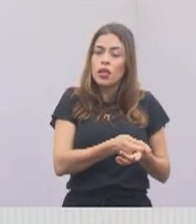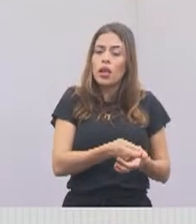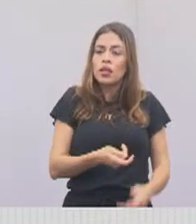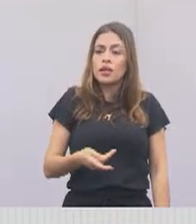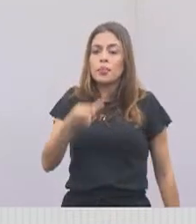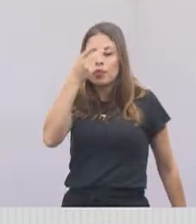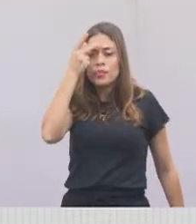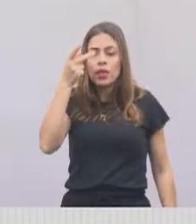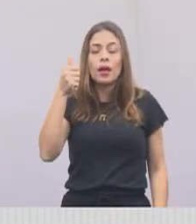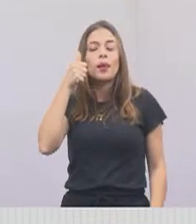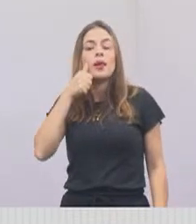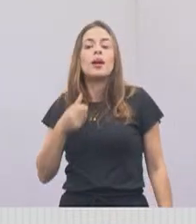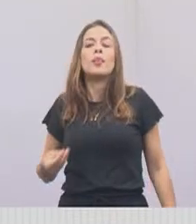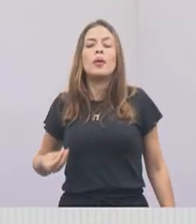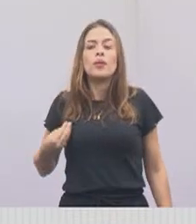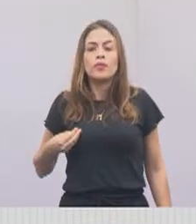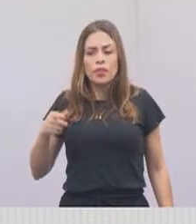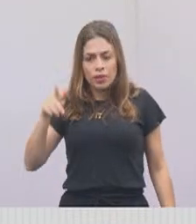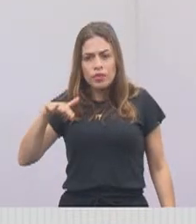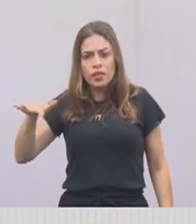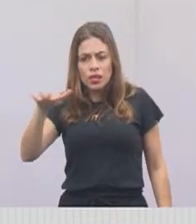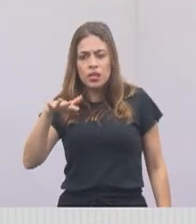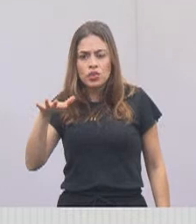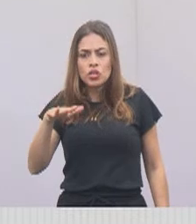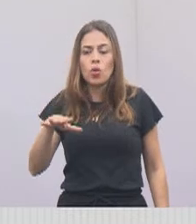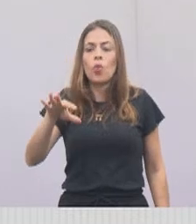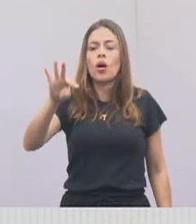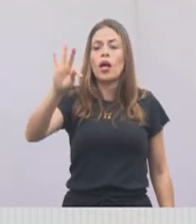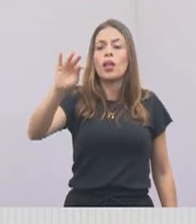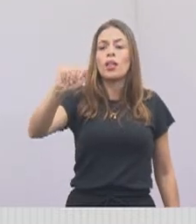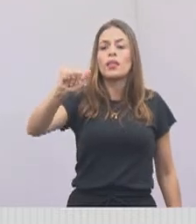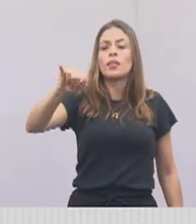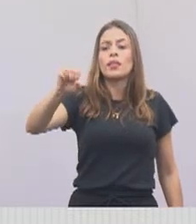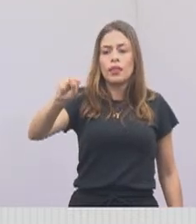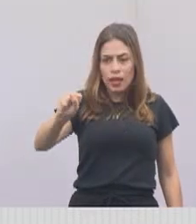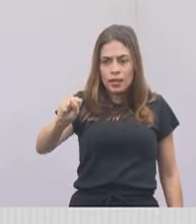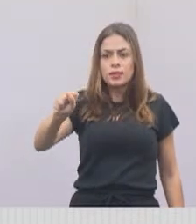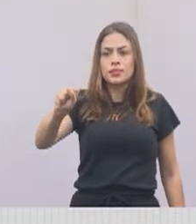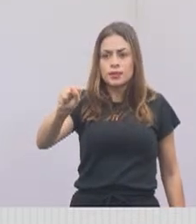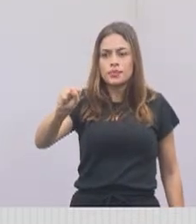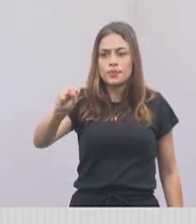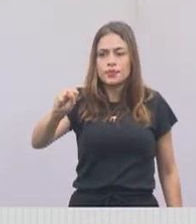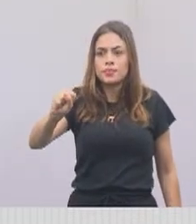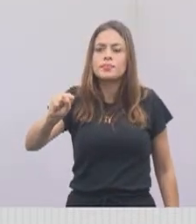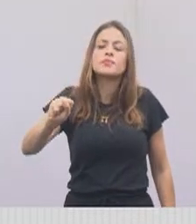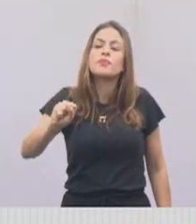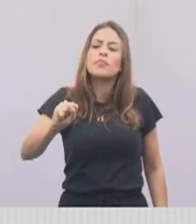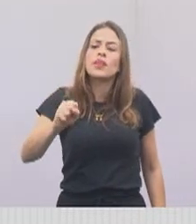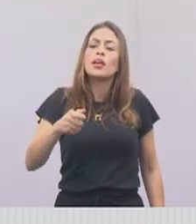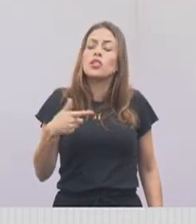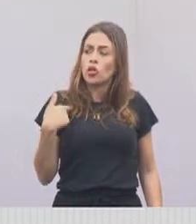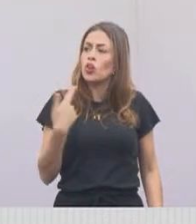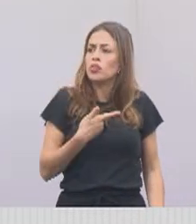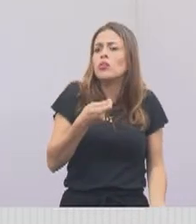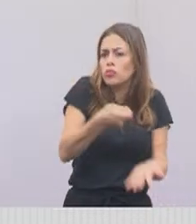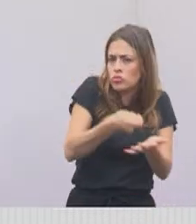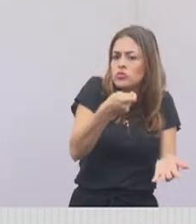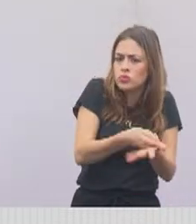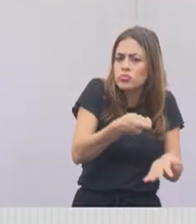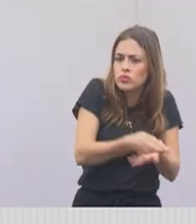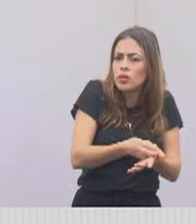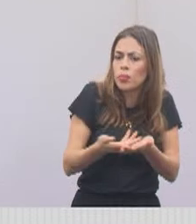Thaís. Estou aqui fazendo meu papel, Thaís. Nós vamos continuar cobrando e eu espero que em breve, tanto a prefeitura